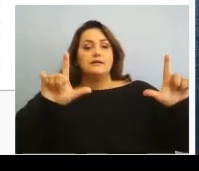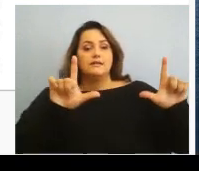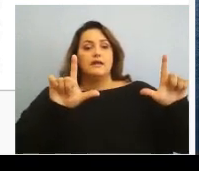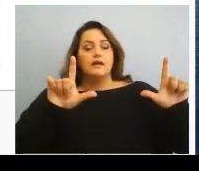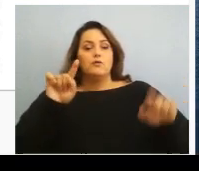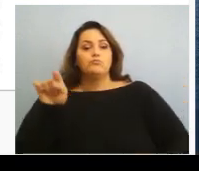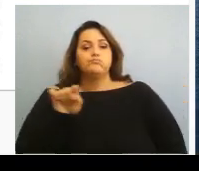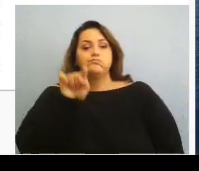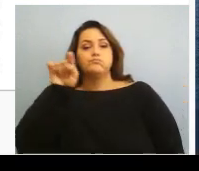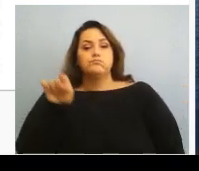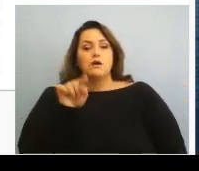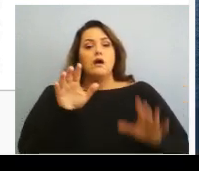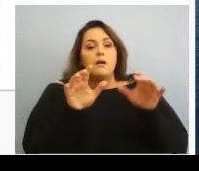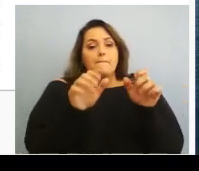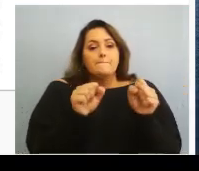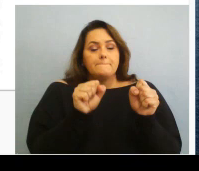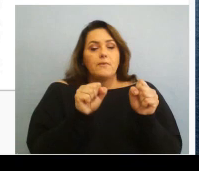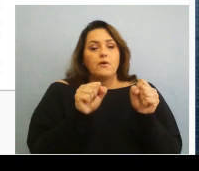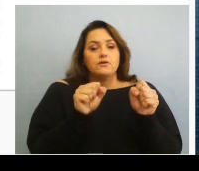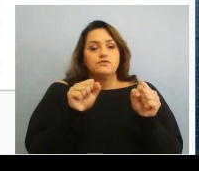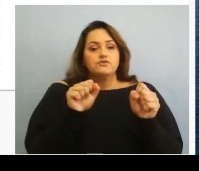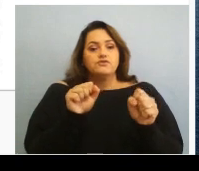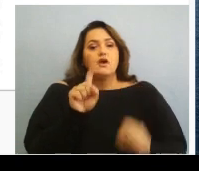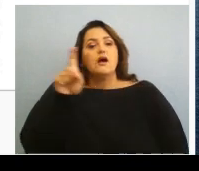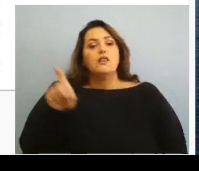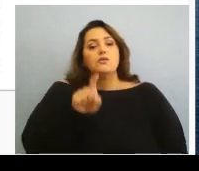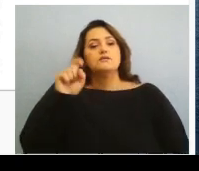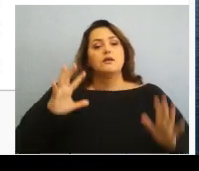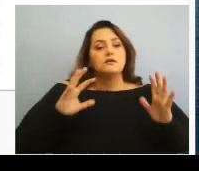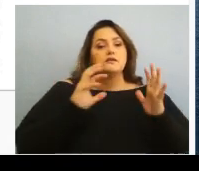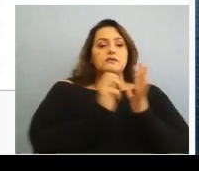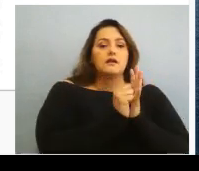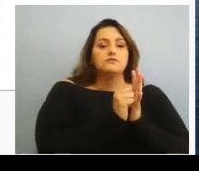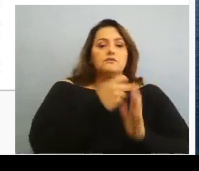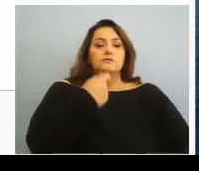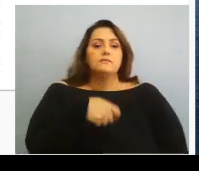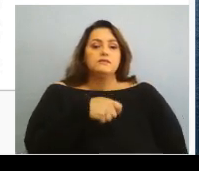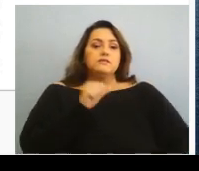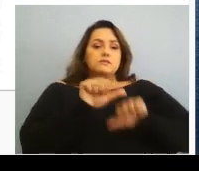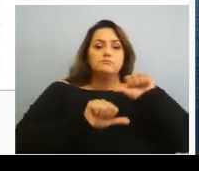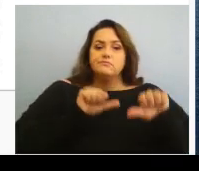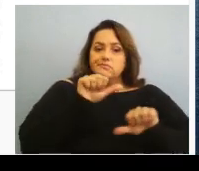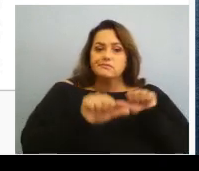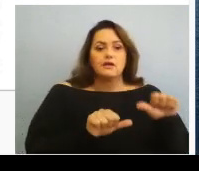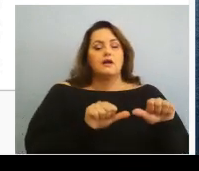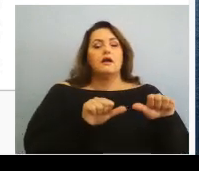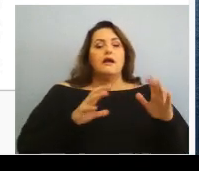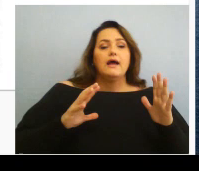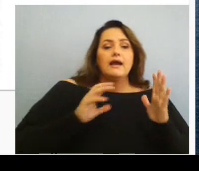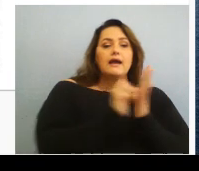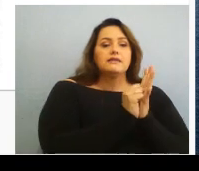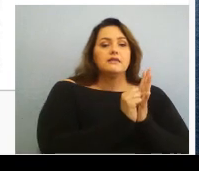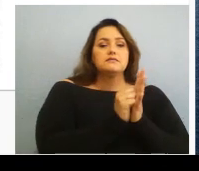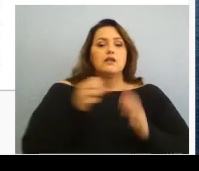vai poder atualizar seus dados, caso exista alguma modificação ao longo do tempo, pode cadastrar nova unidade, nós